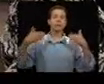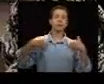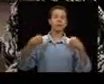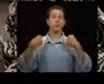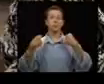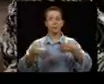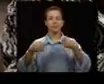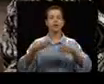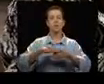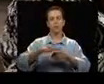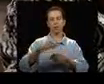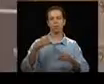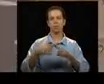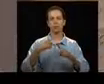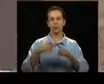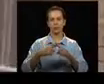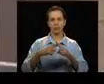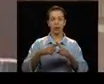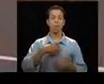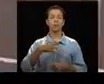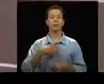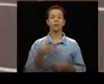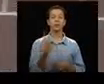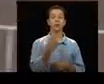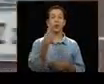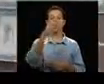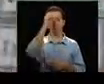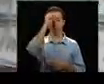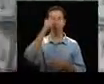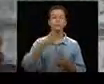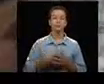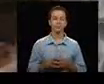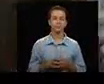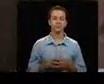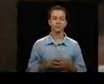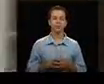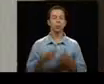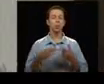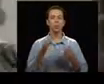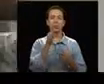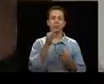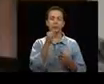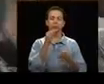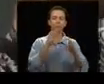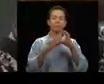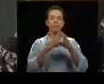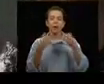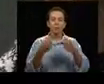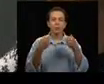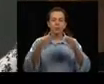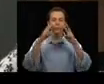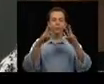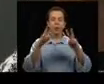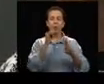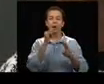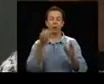ficar mais extrovertido, né? Por causa da maneira que a gente aprende, né? Não é uma coisa assim que a